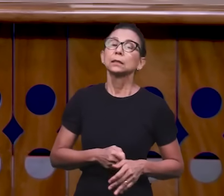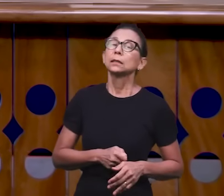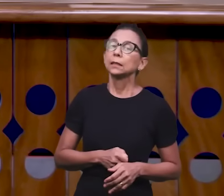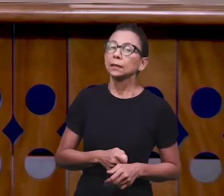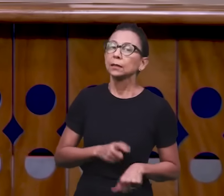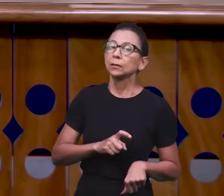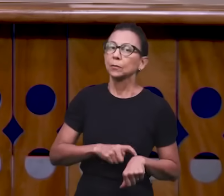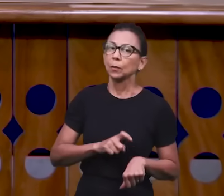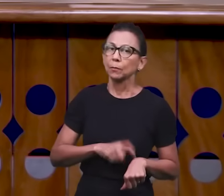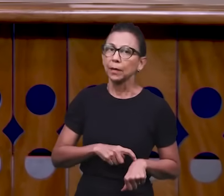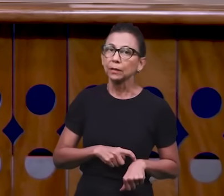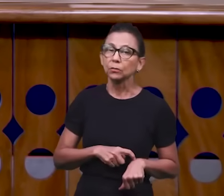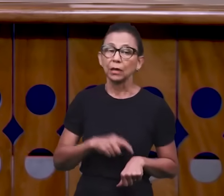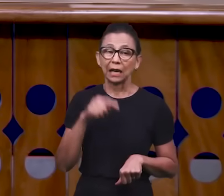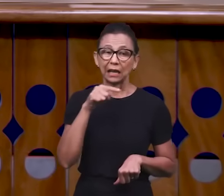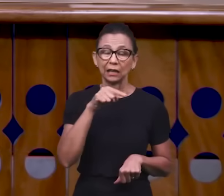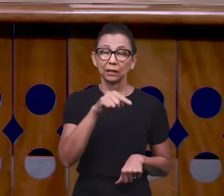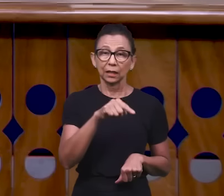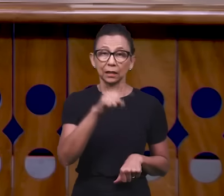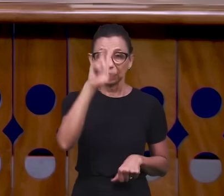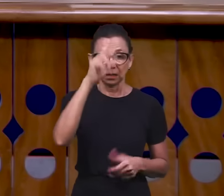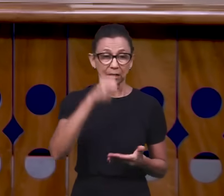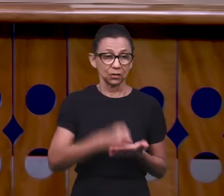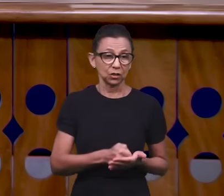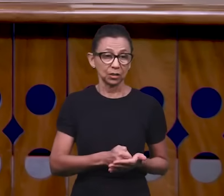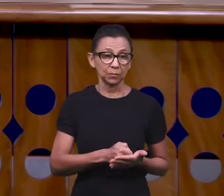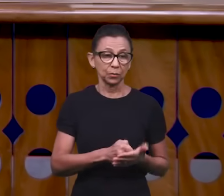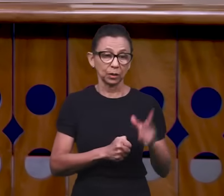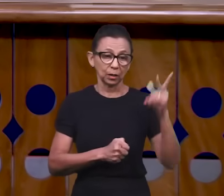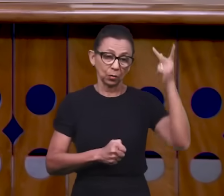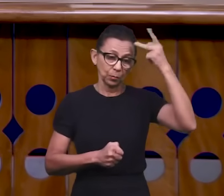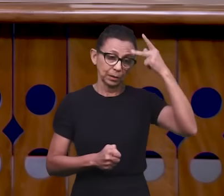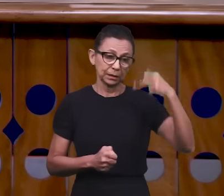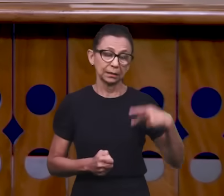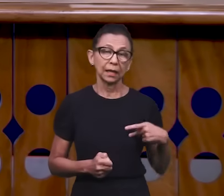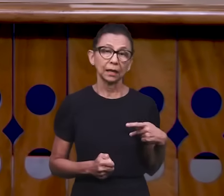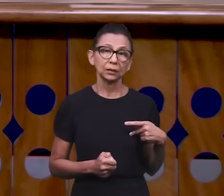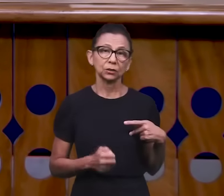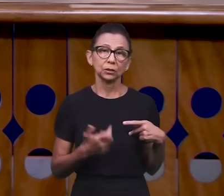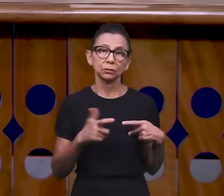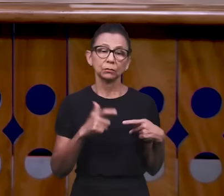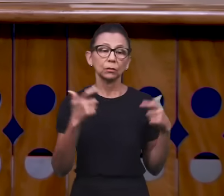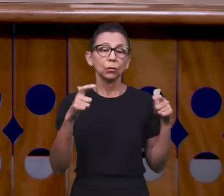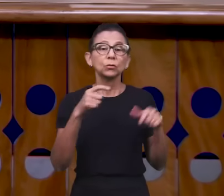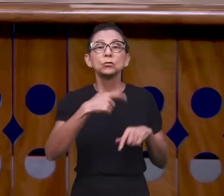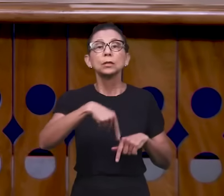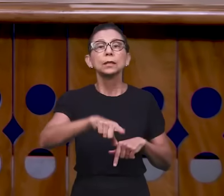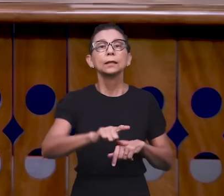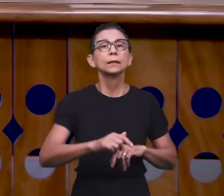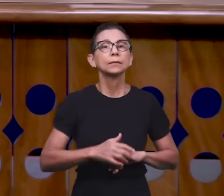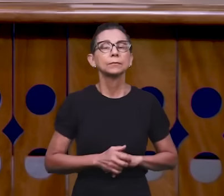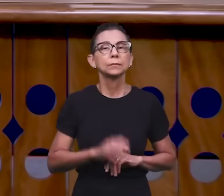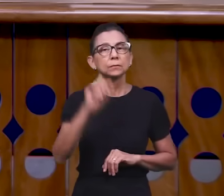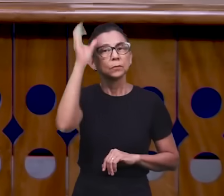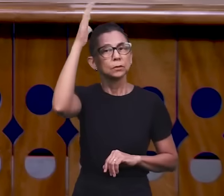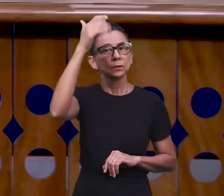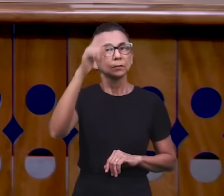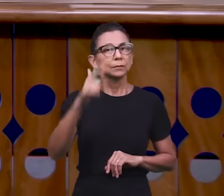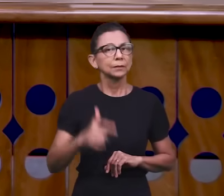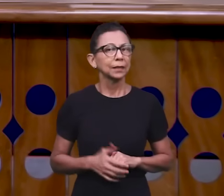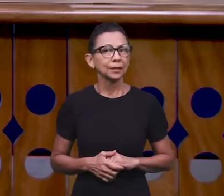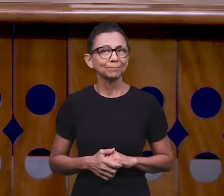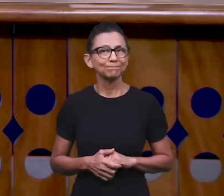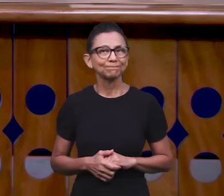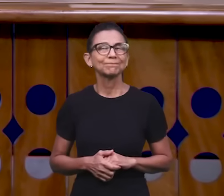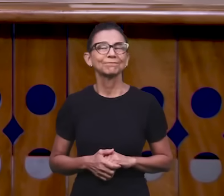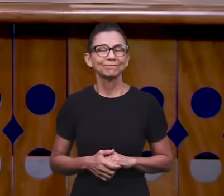em que o homem no mundo ele não tem para onde ir, ele está no vale da decisão, mas a igreja está no rumo correto que o Espírito Santo está